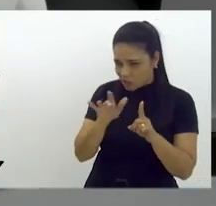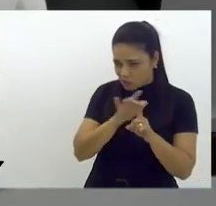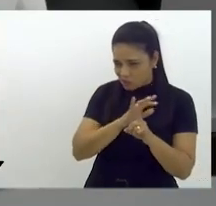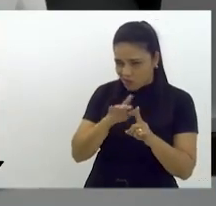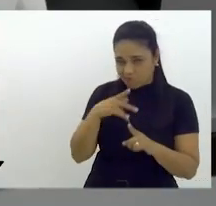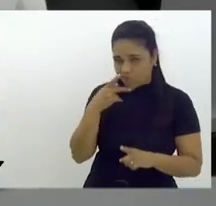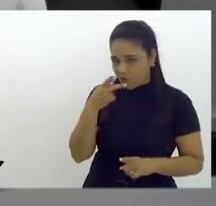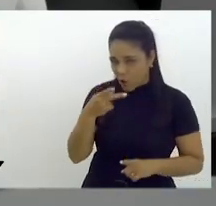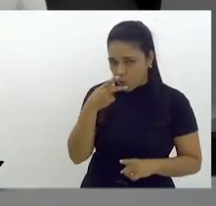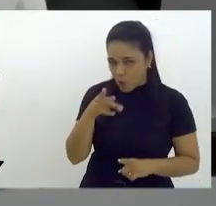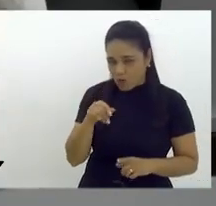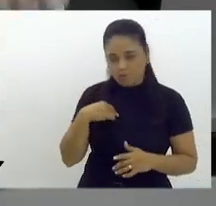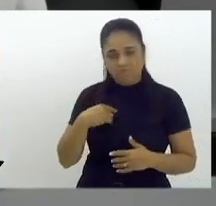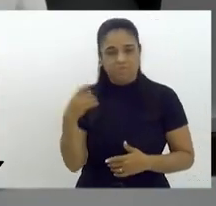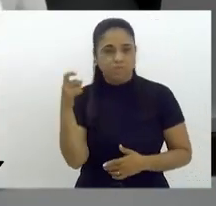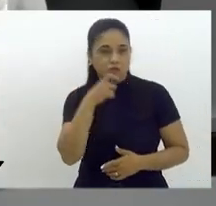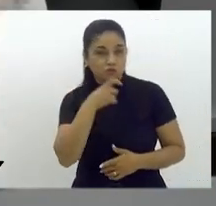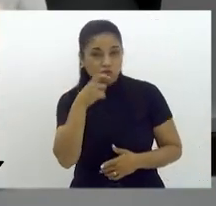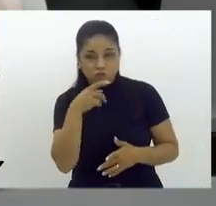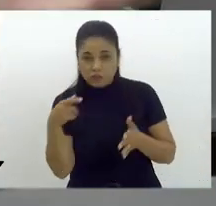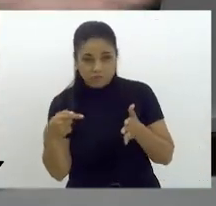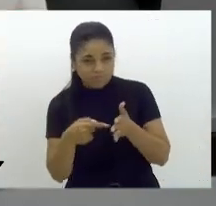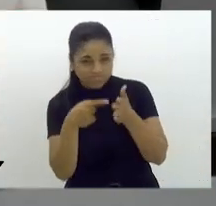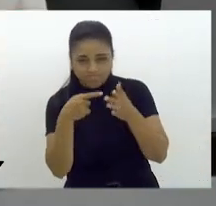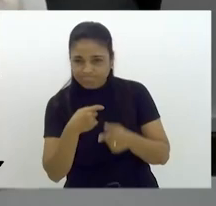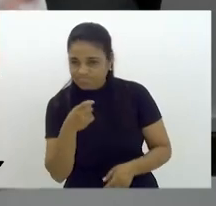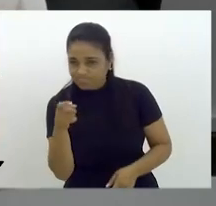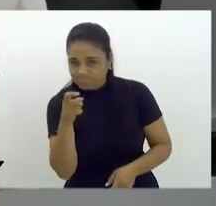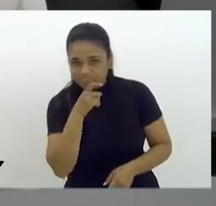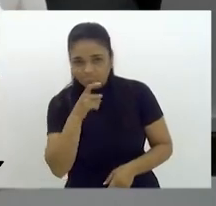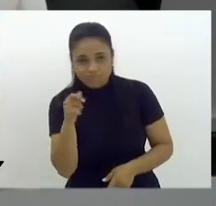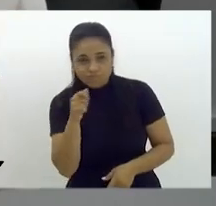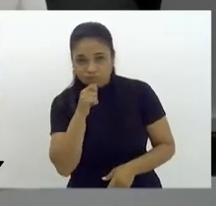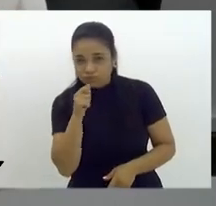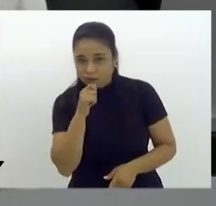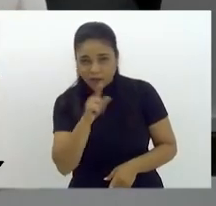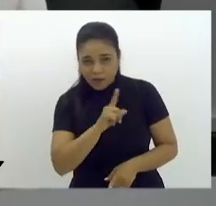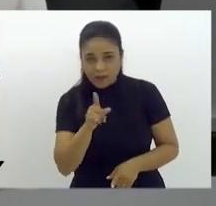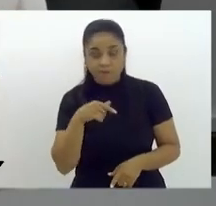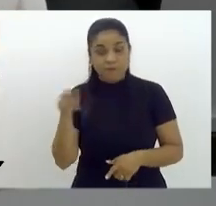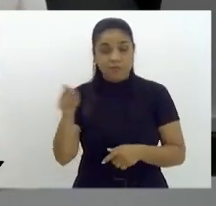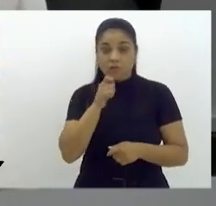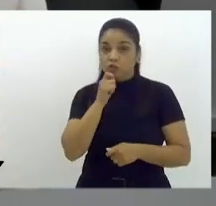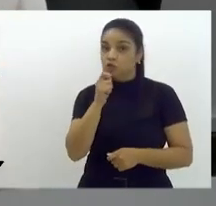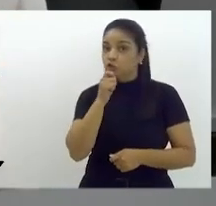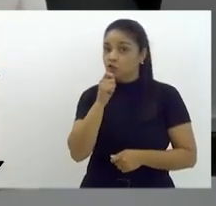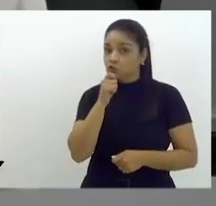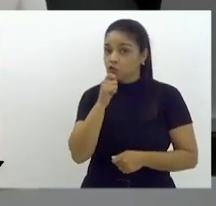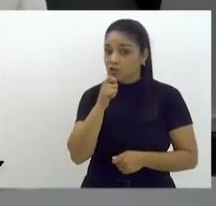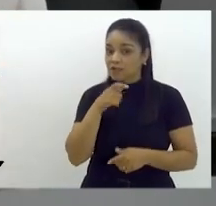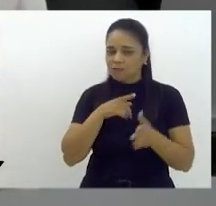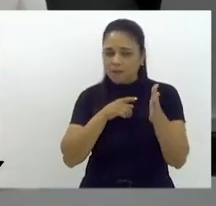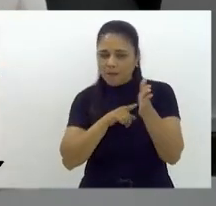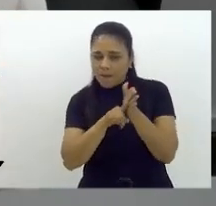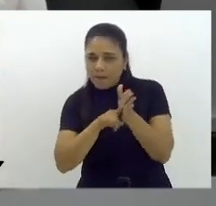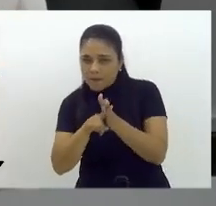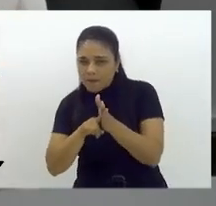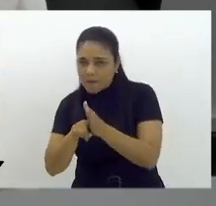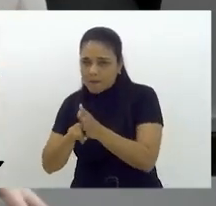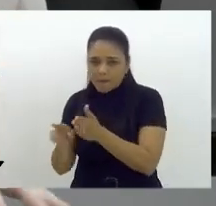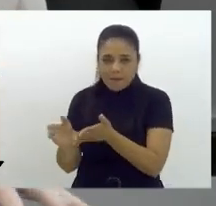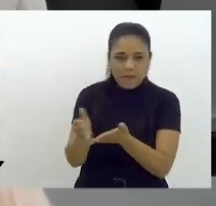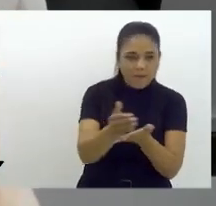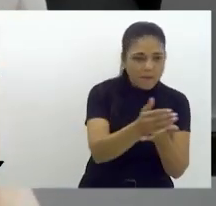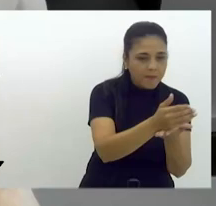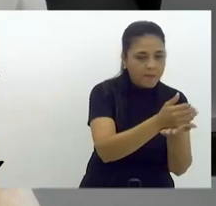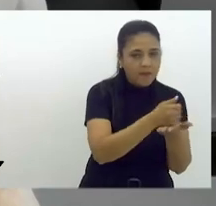tem essas provas é o trabalho de uma jornalista que foi levantar o documentário fala sobre isso uma jornalista que foi levantar vários casos de meninas que foram